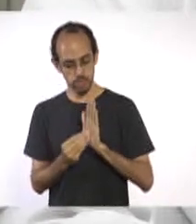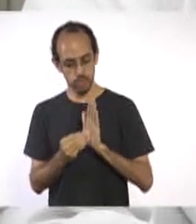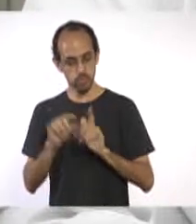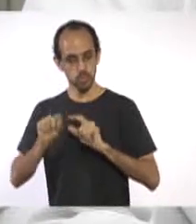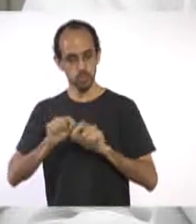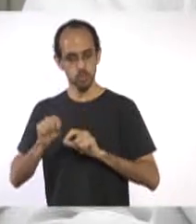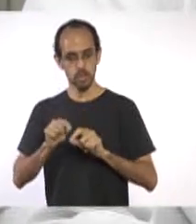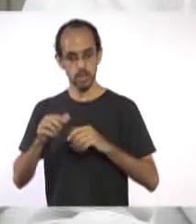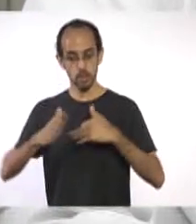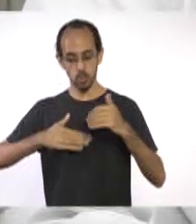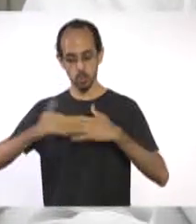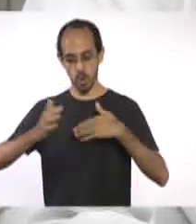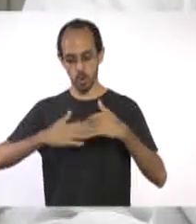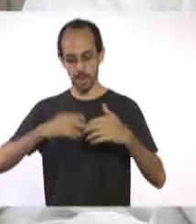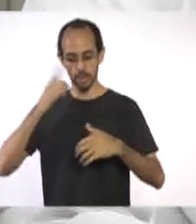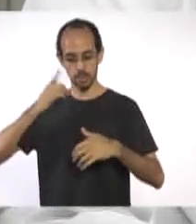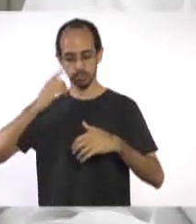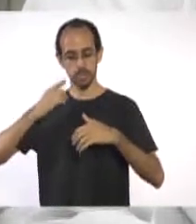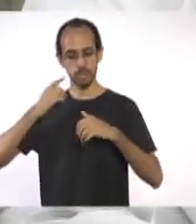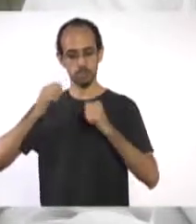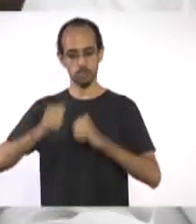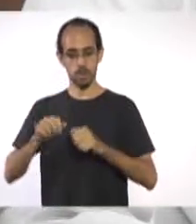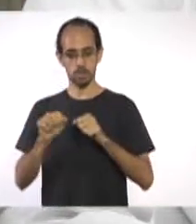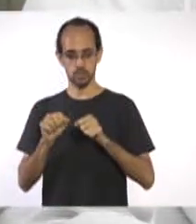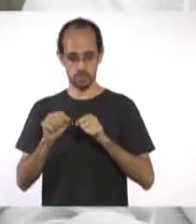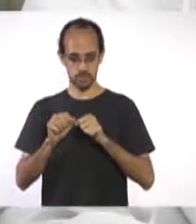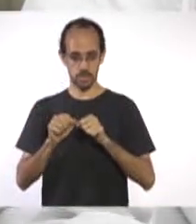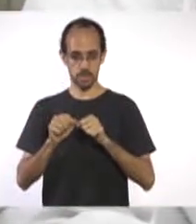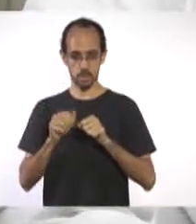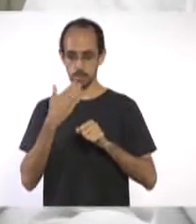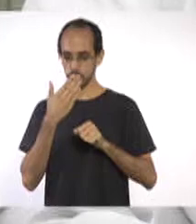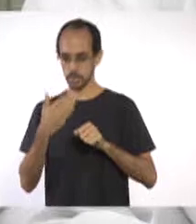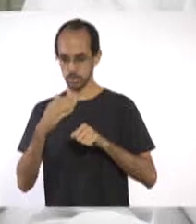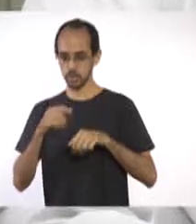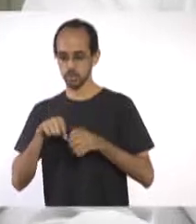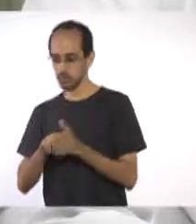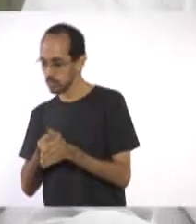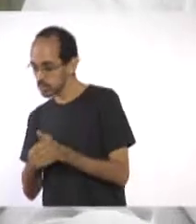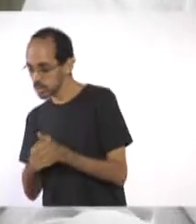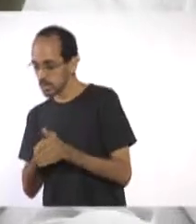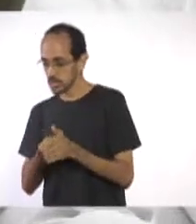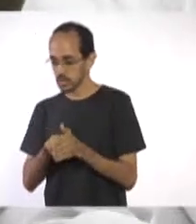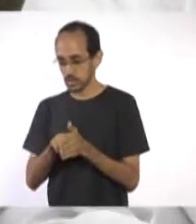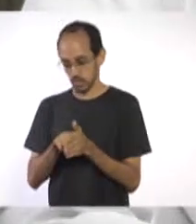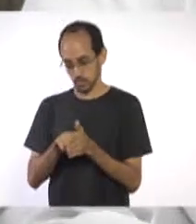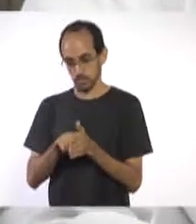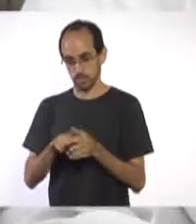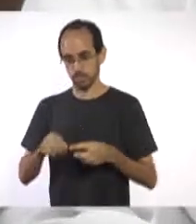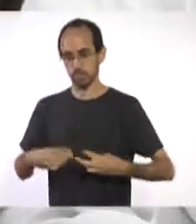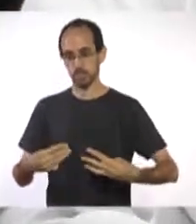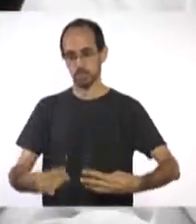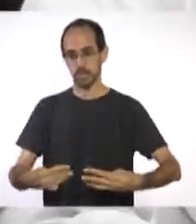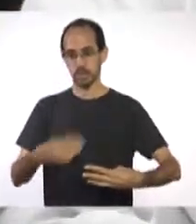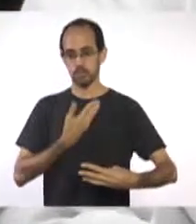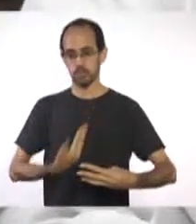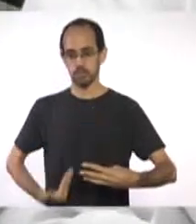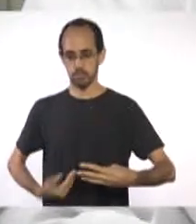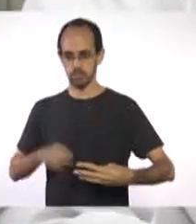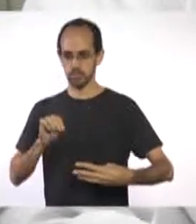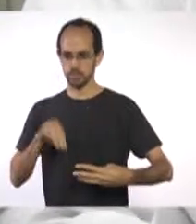qualquer parlamentar pode fazer pedido de investigação ao Ministério Público, num colegiado, e isso pode ser